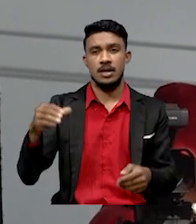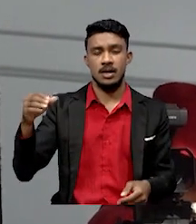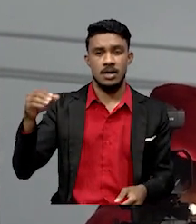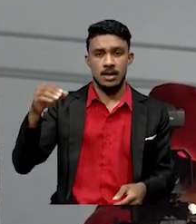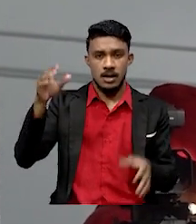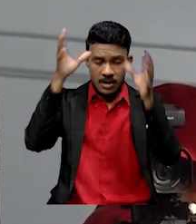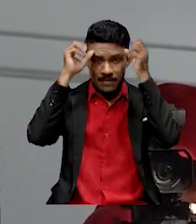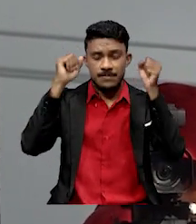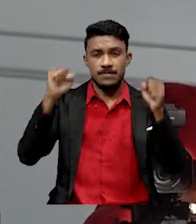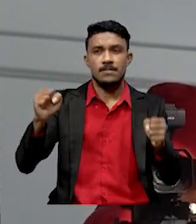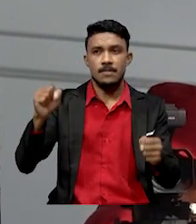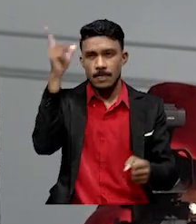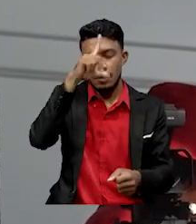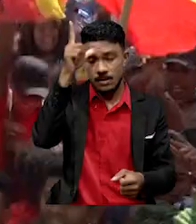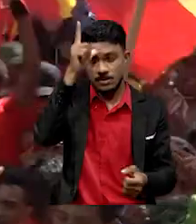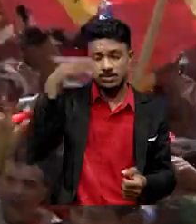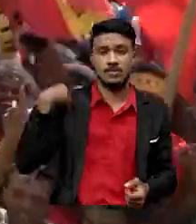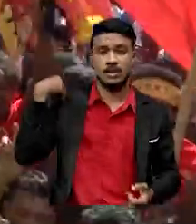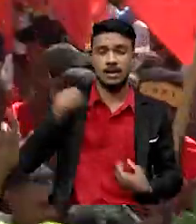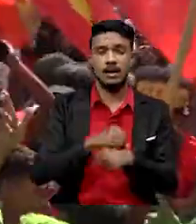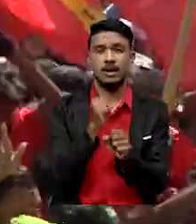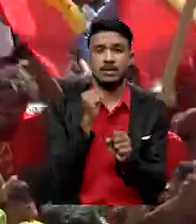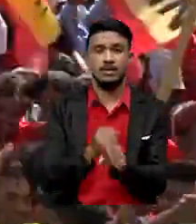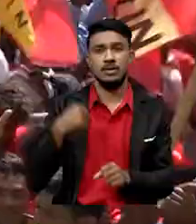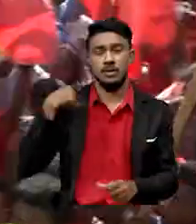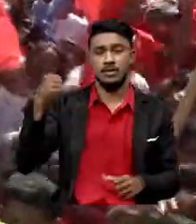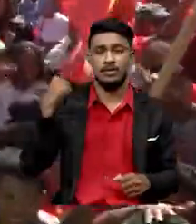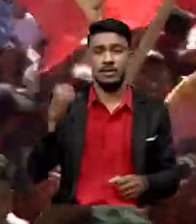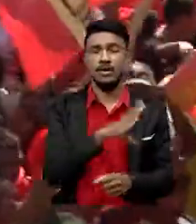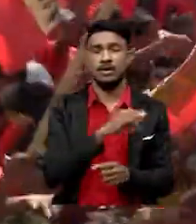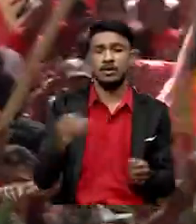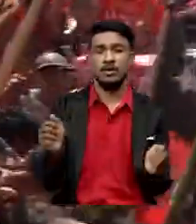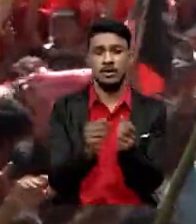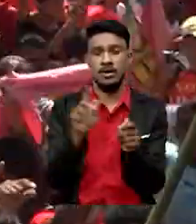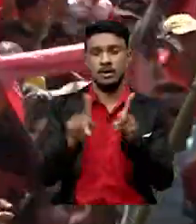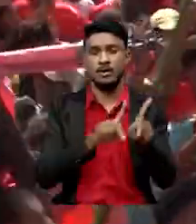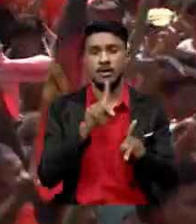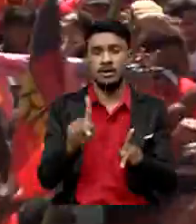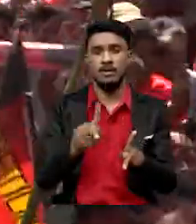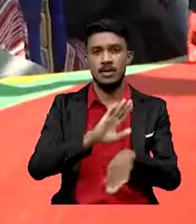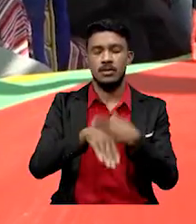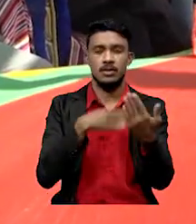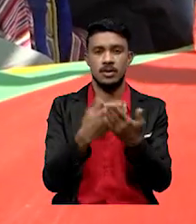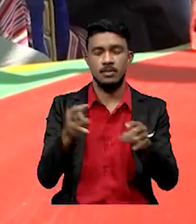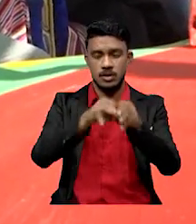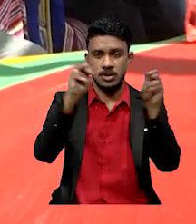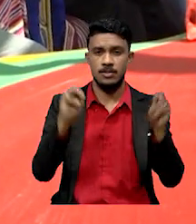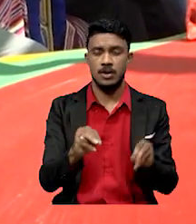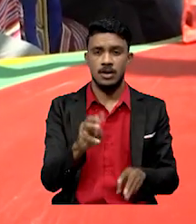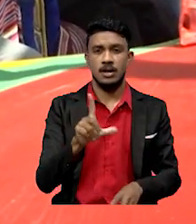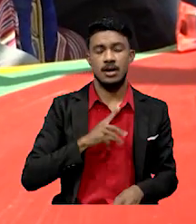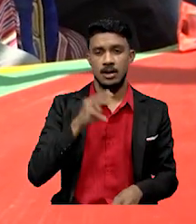Ruak Francisco Guterres Lolo halau campanha eleitoral tipo comício, o militante no simpatizante Sira e a município Lateng,